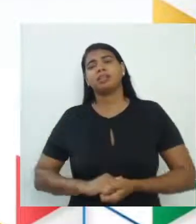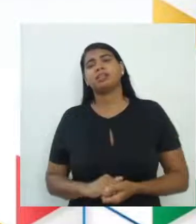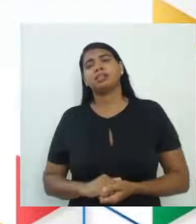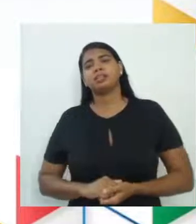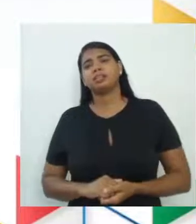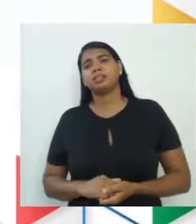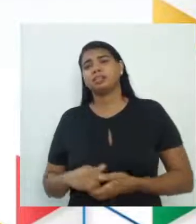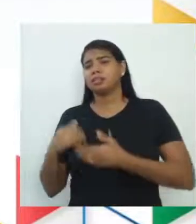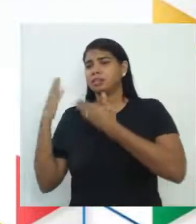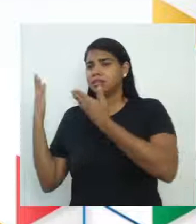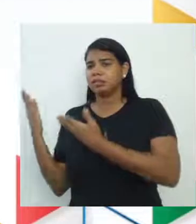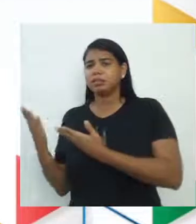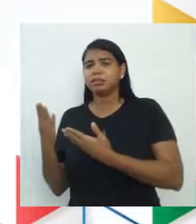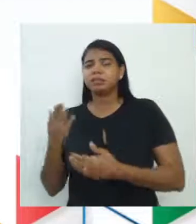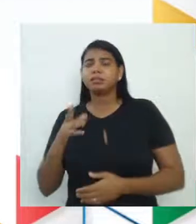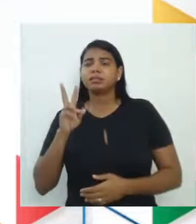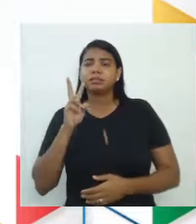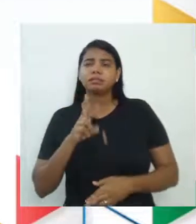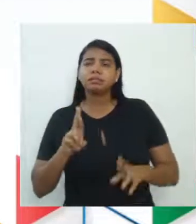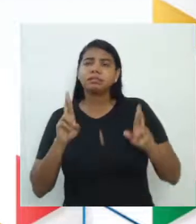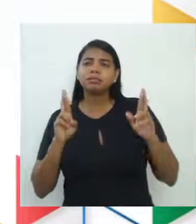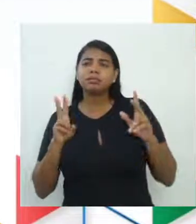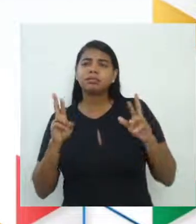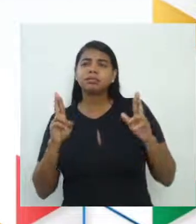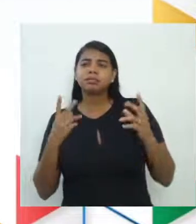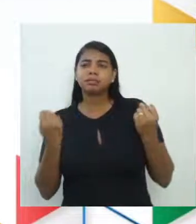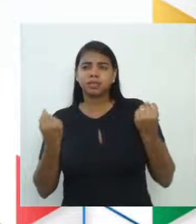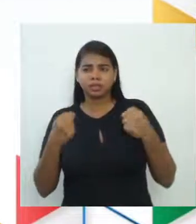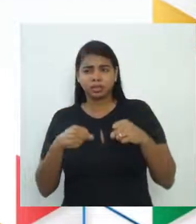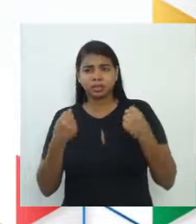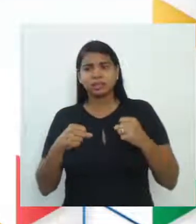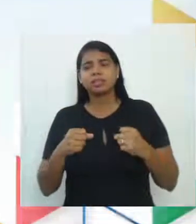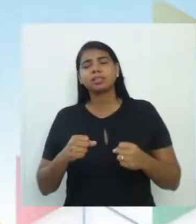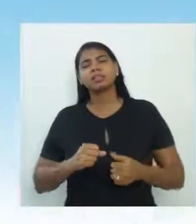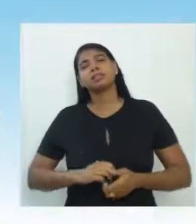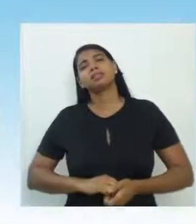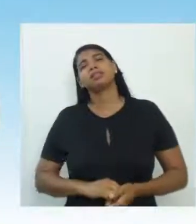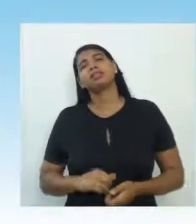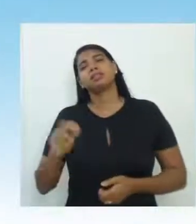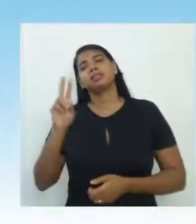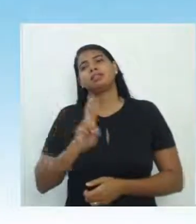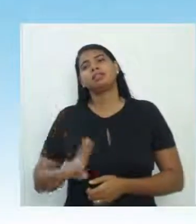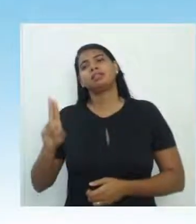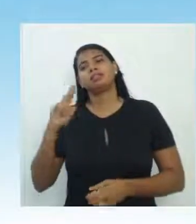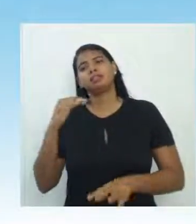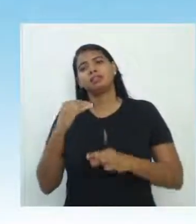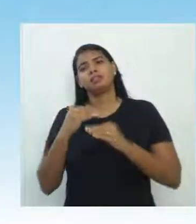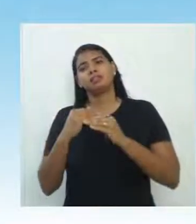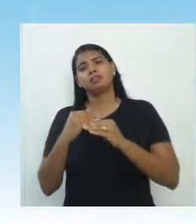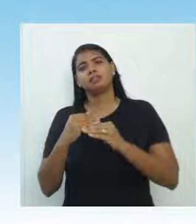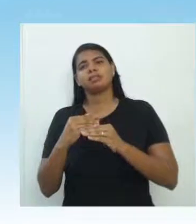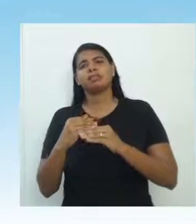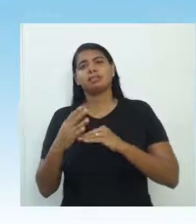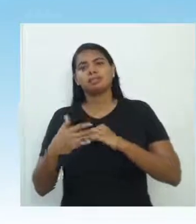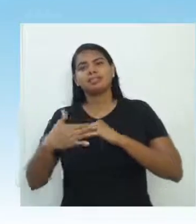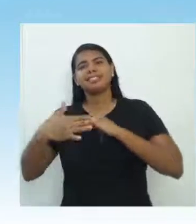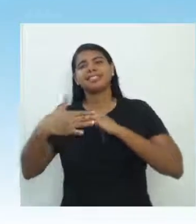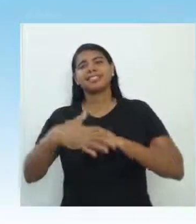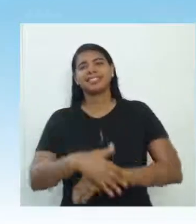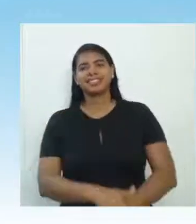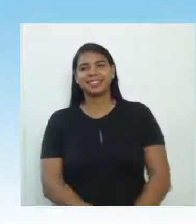equidade é quando eu olho a diferença, as necessidades. Então vamos utilizar cuidado com essas palavras. E vamos